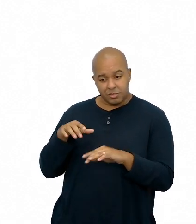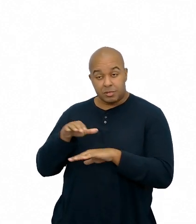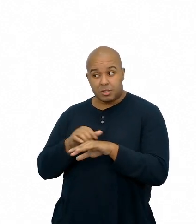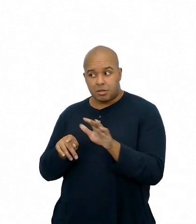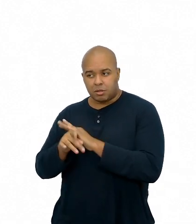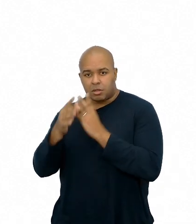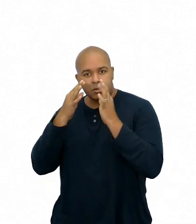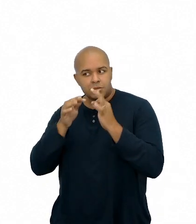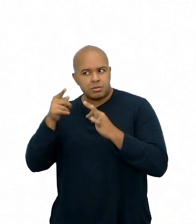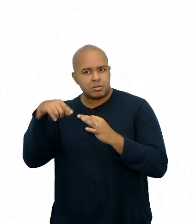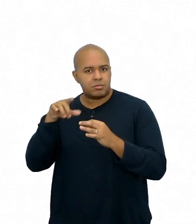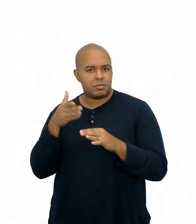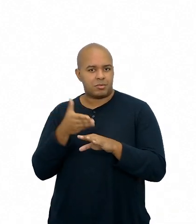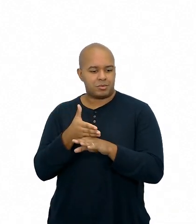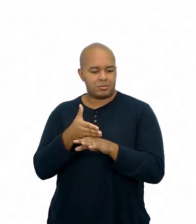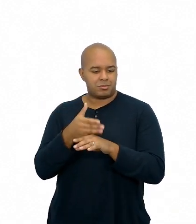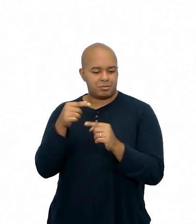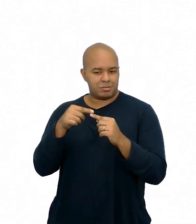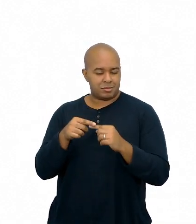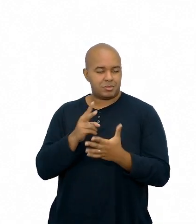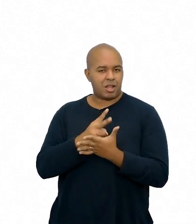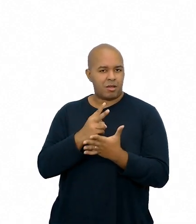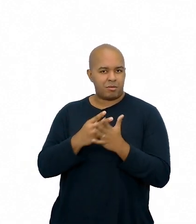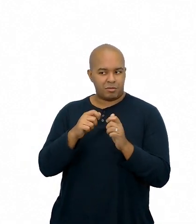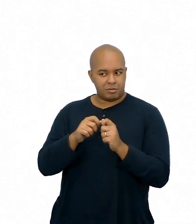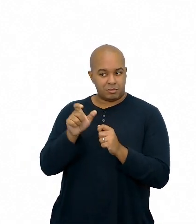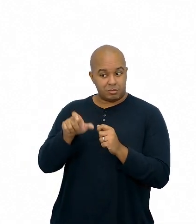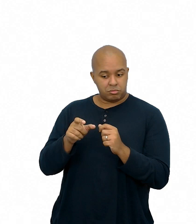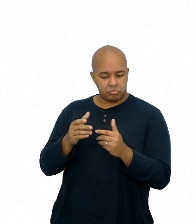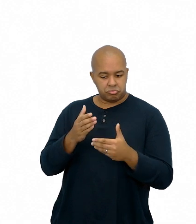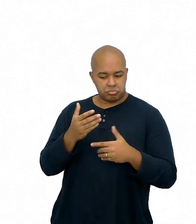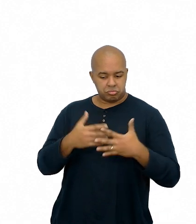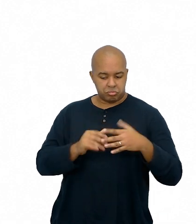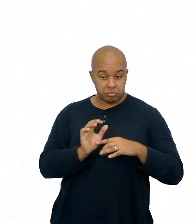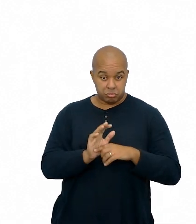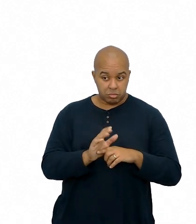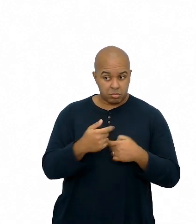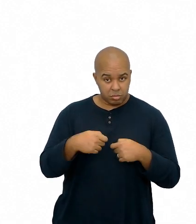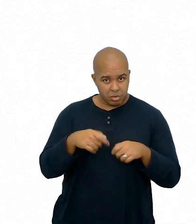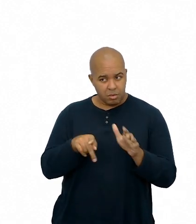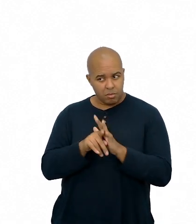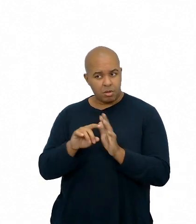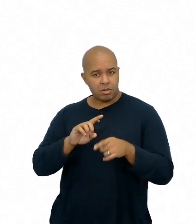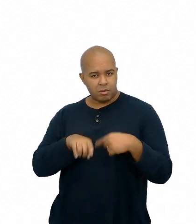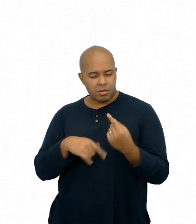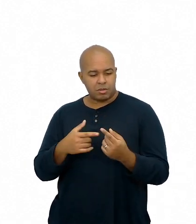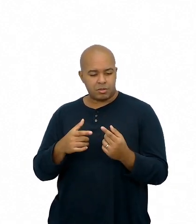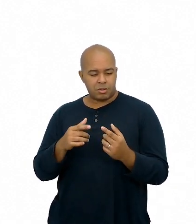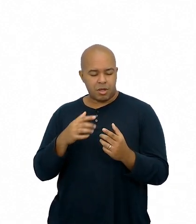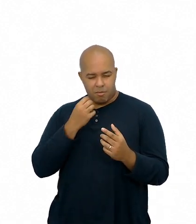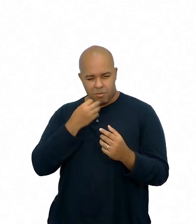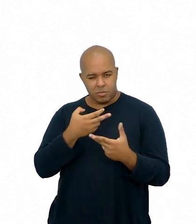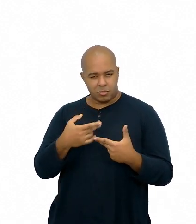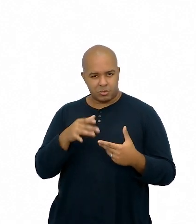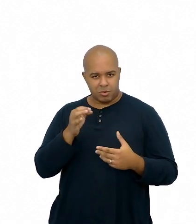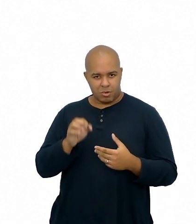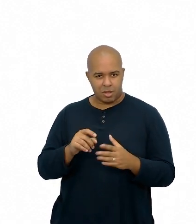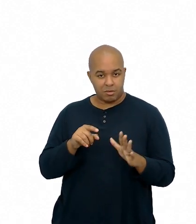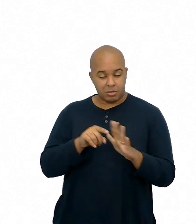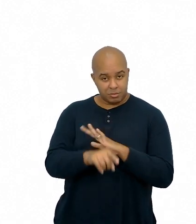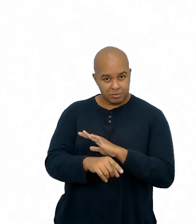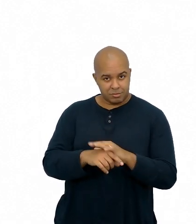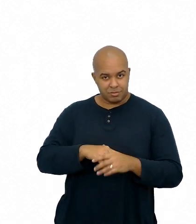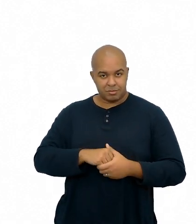a atenção deles para esse fato, sempre fazendo as intervenções necessárias e as boas perguntas,